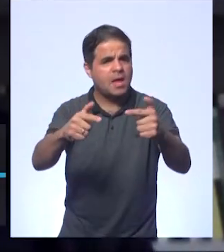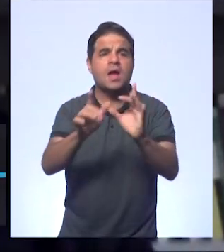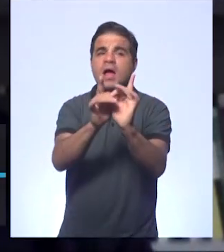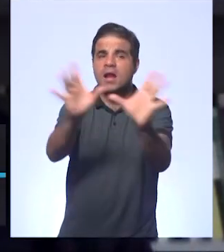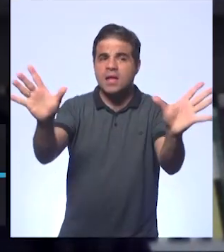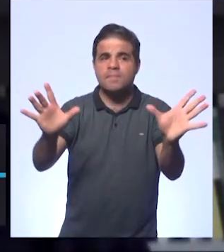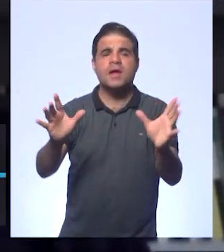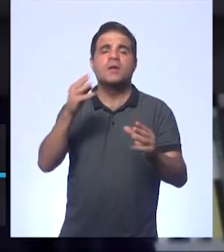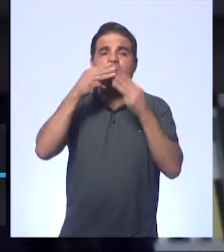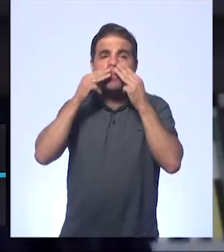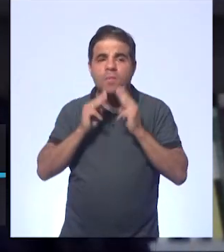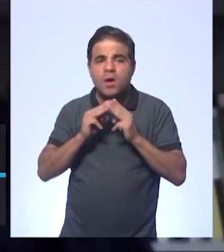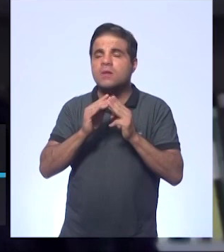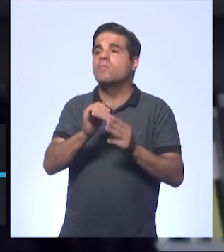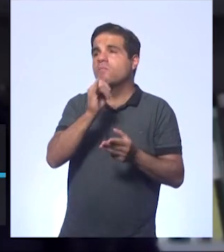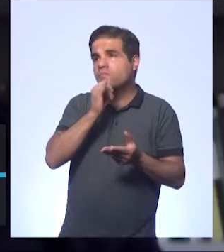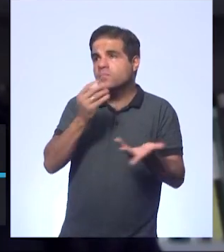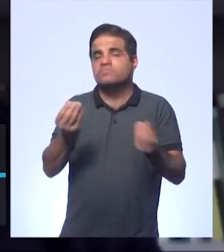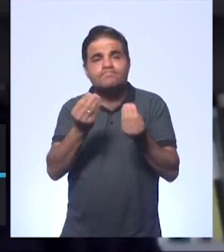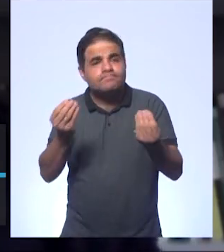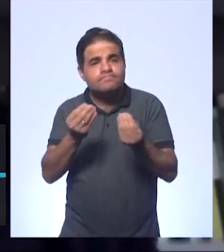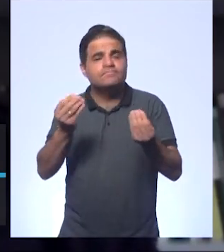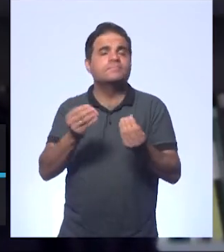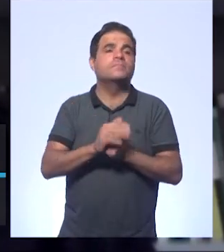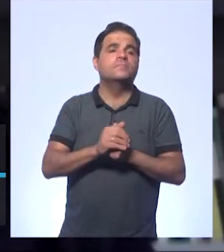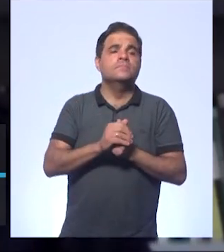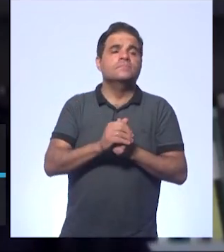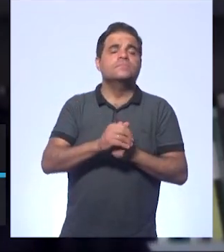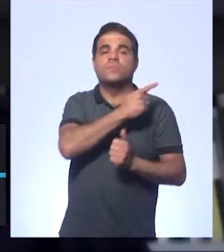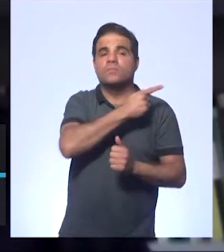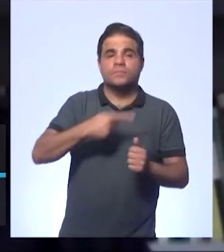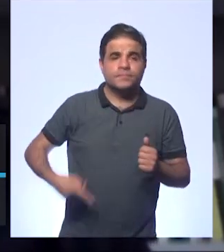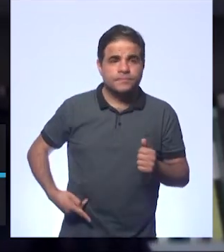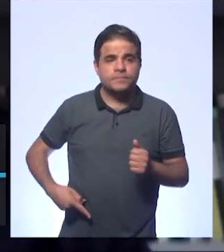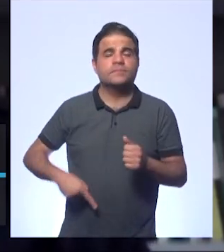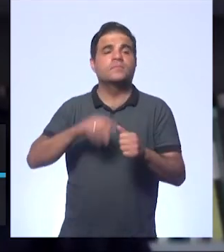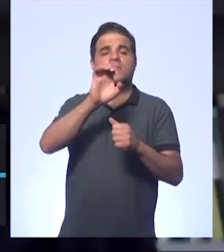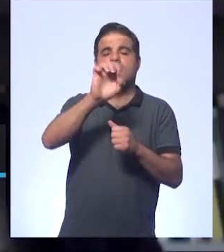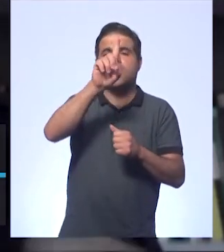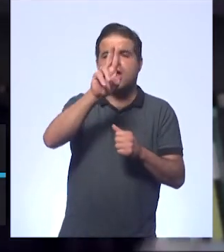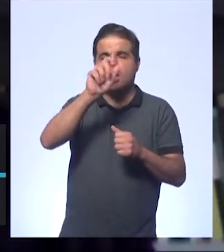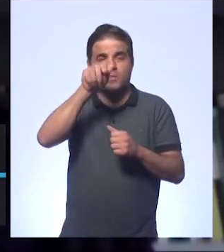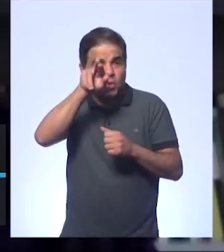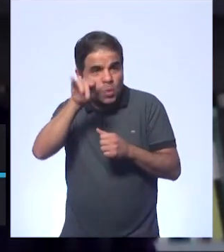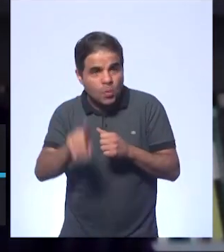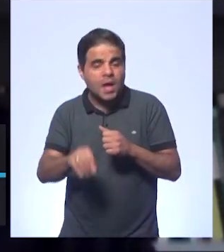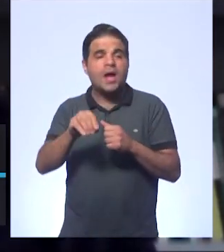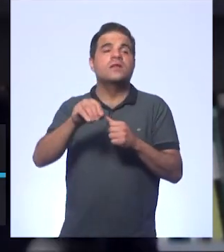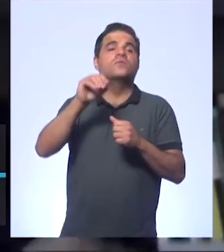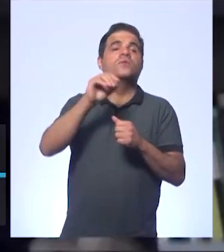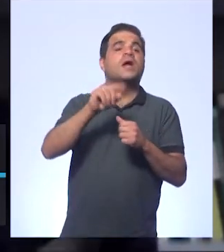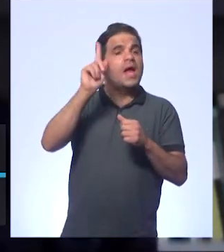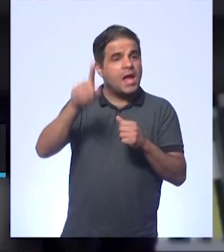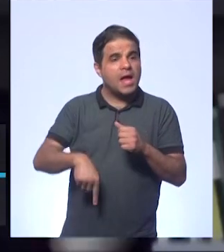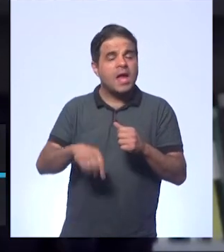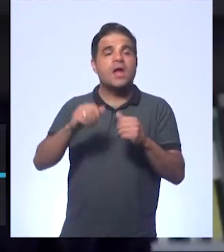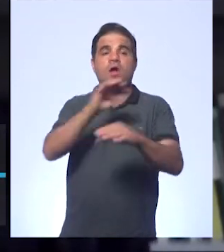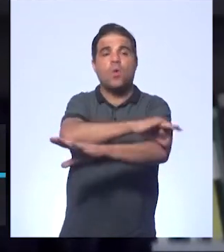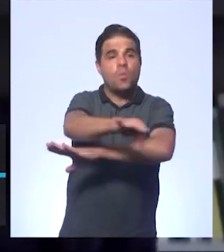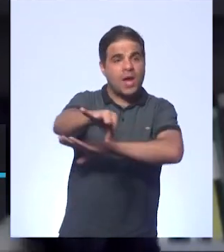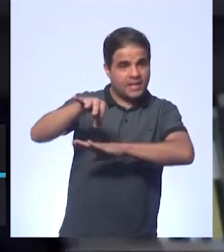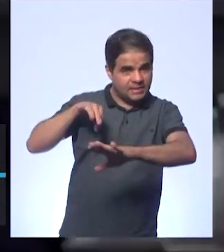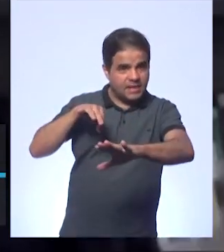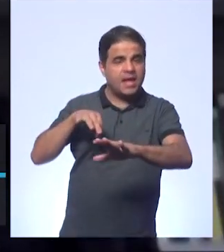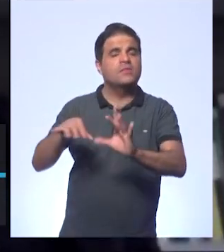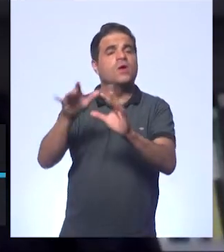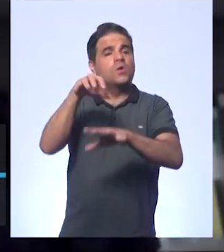libertaram Moçambique, por exemplo, como o presidente Eduardo Mondlane. Eduardo Mondlane é o arquiteto